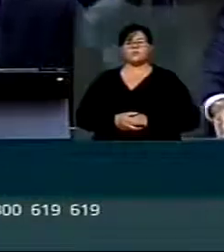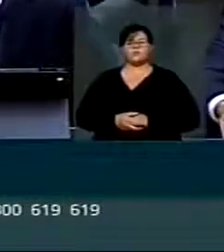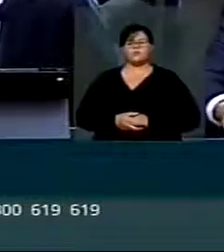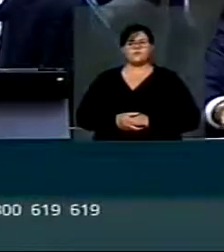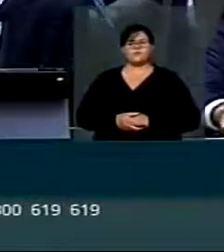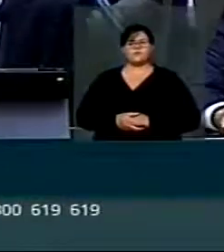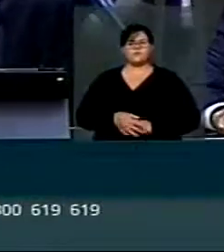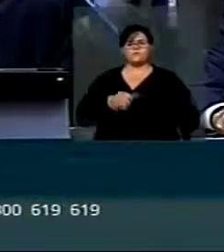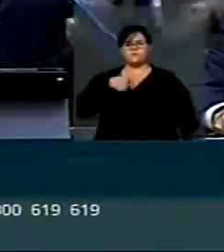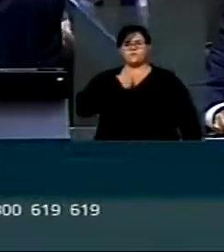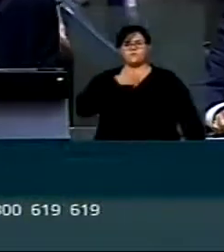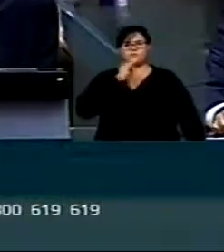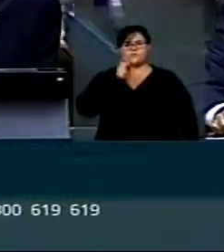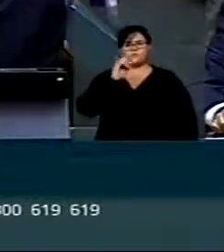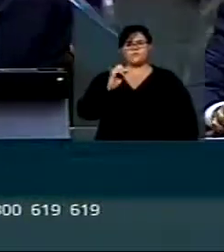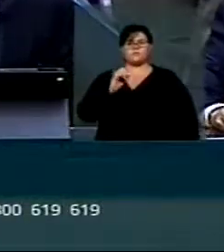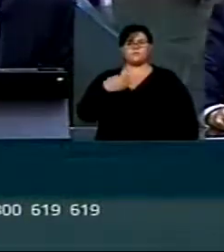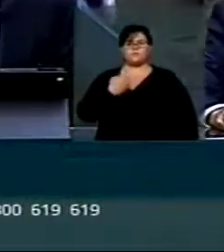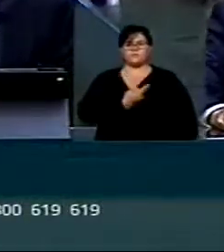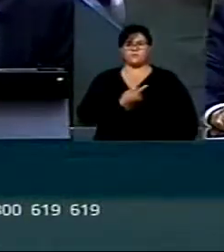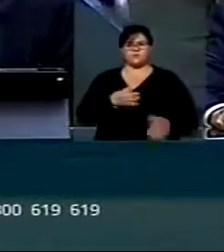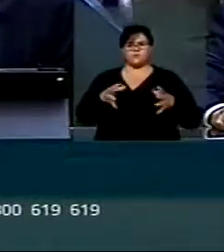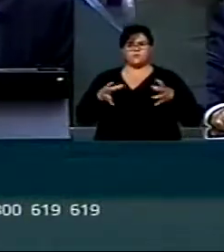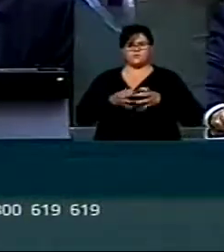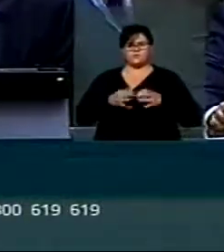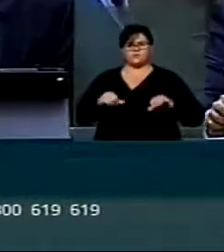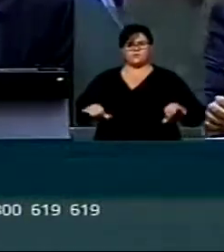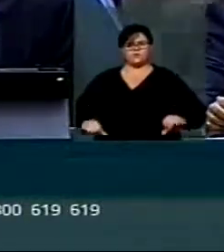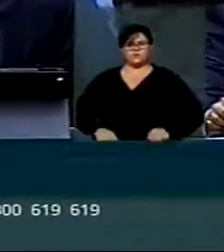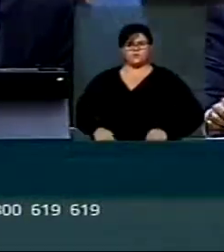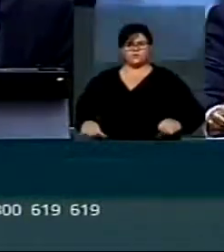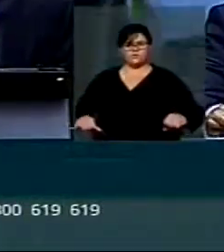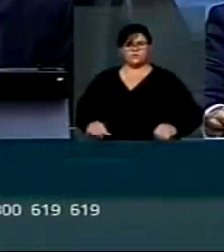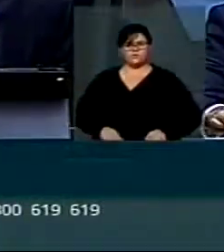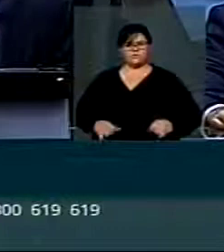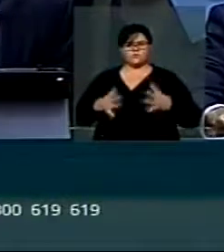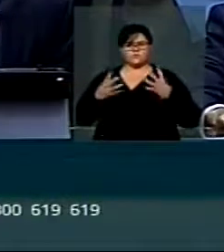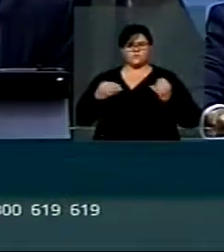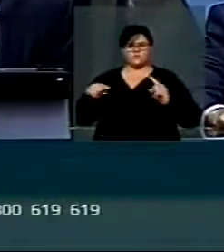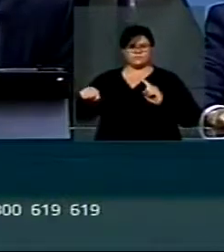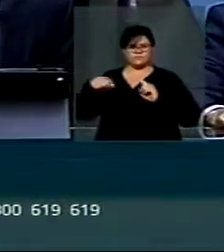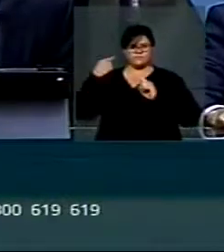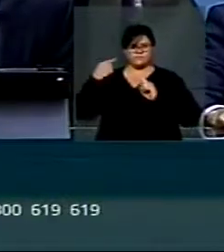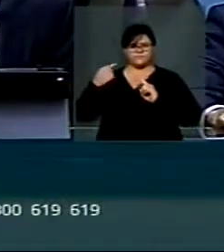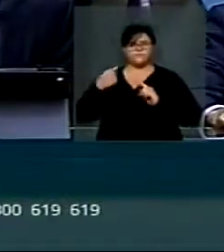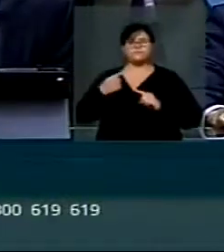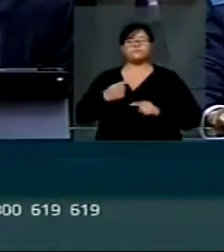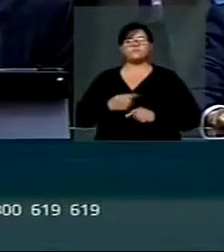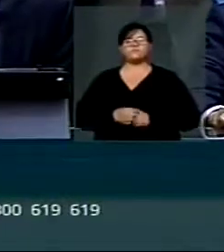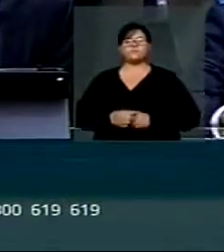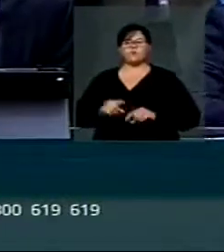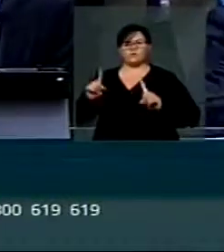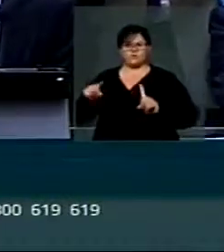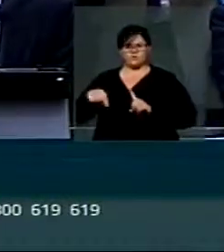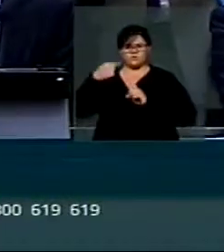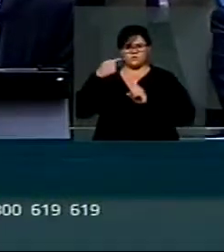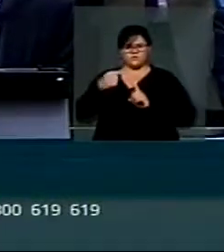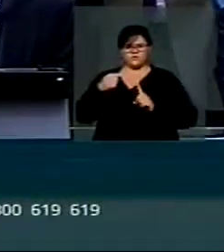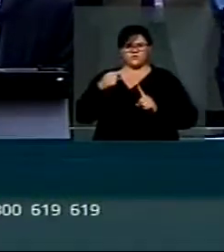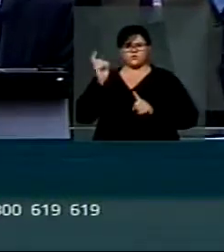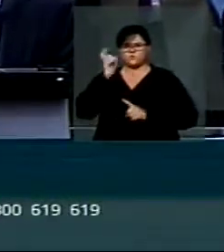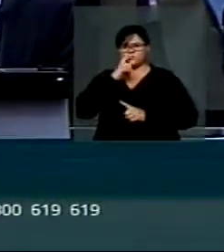fazer um registro aqui. O nosso partido tem sofrido muitos ataques, e ataques com